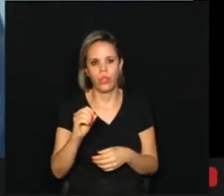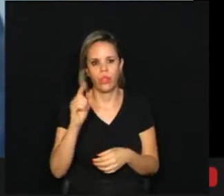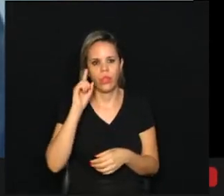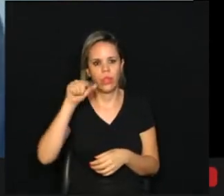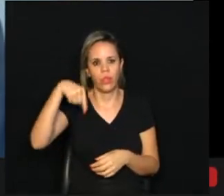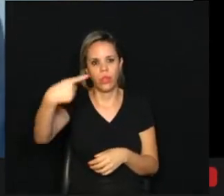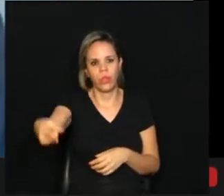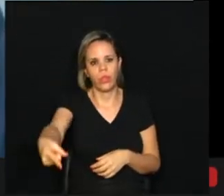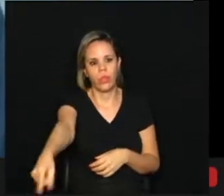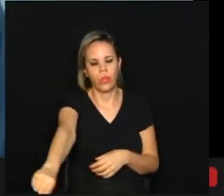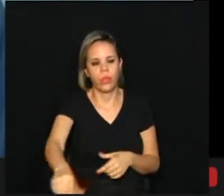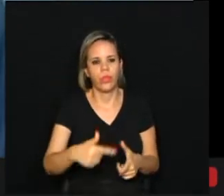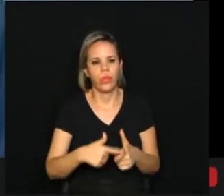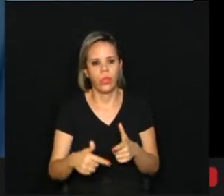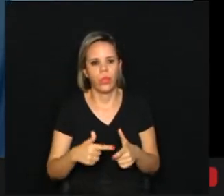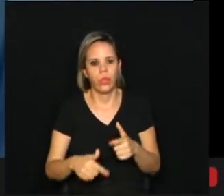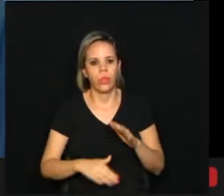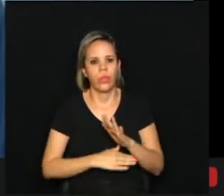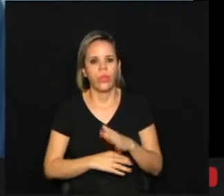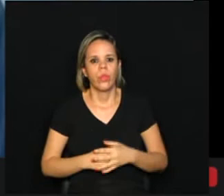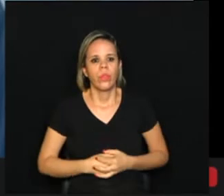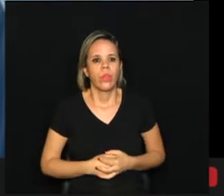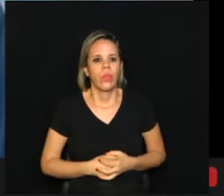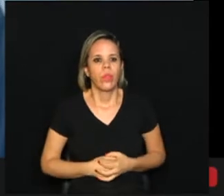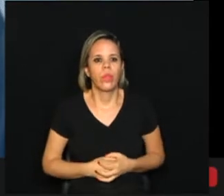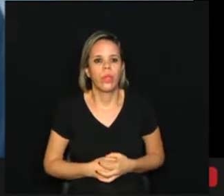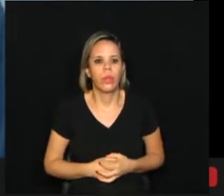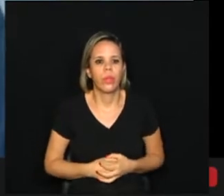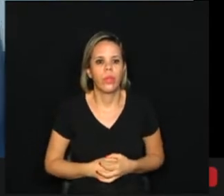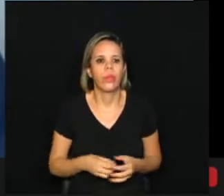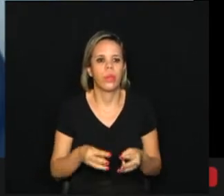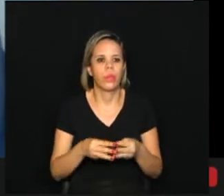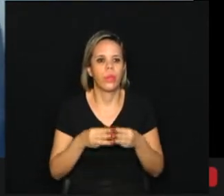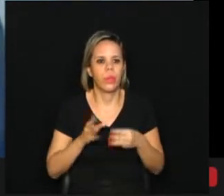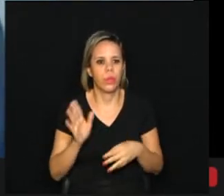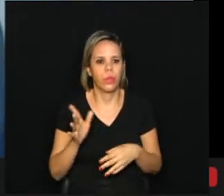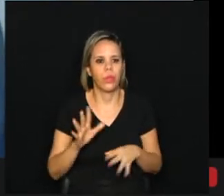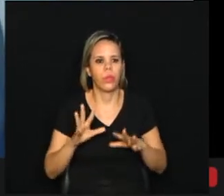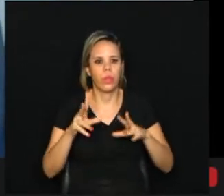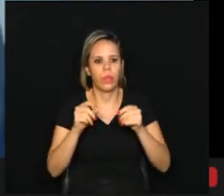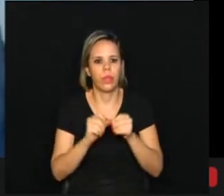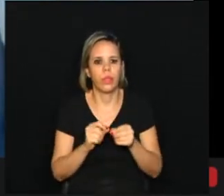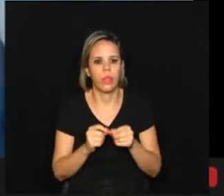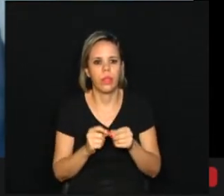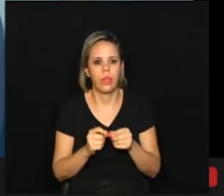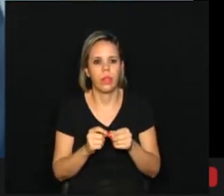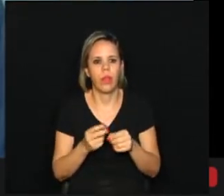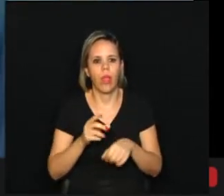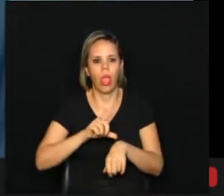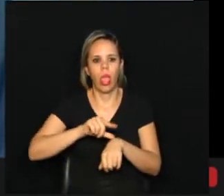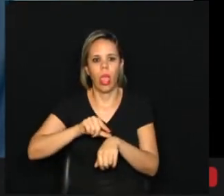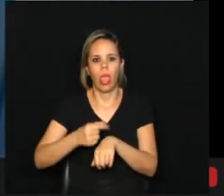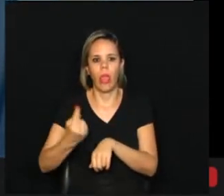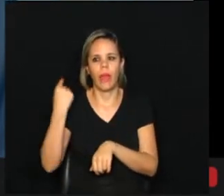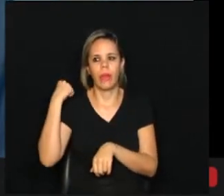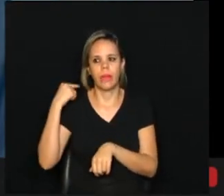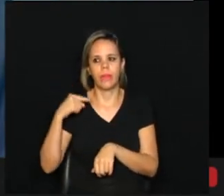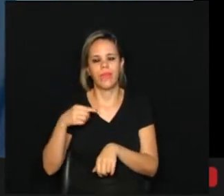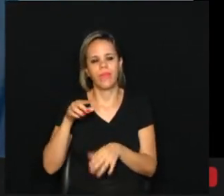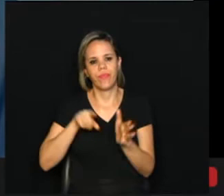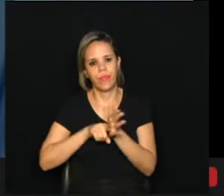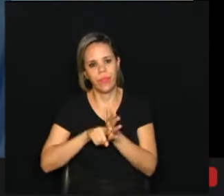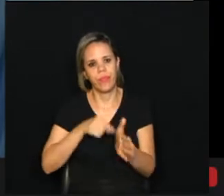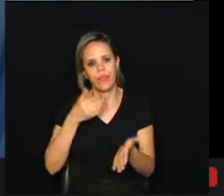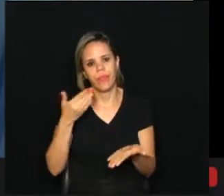depois. É um problema aqui da casa, né? Então, essa moção, que já tinha tido, inclusive, caducado, porque o caso foi apurado,